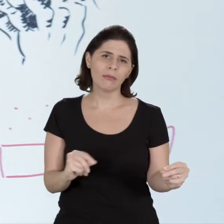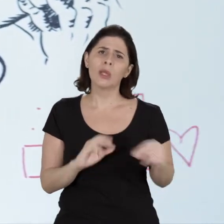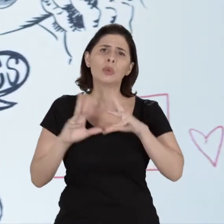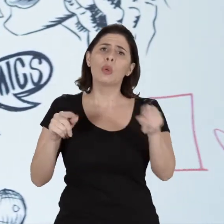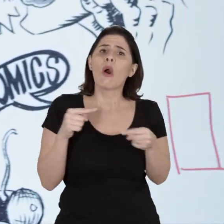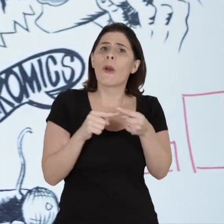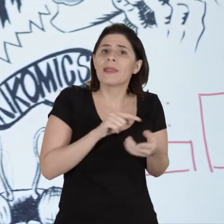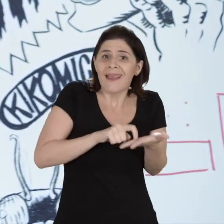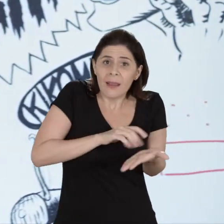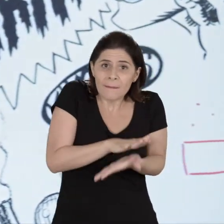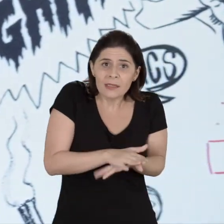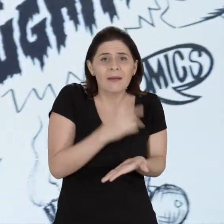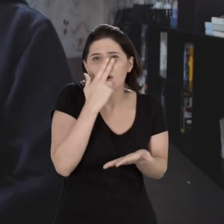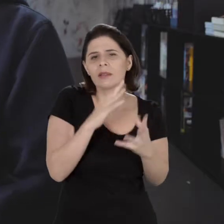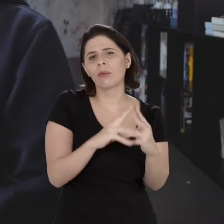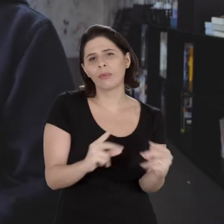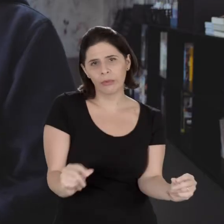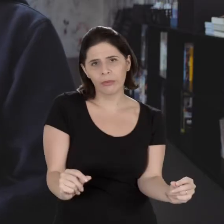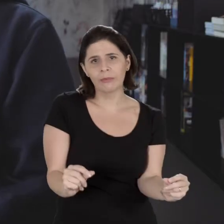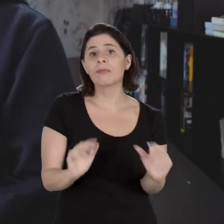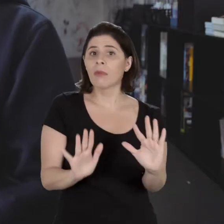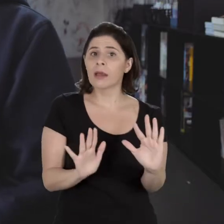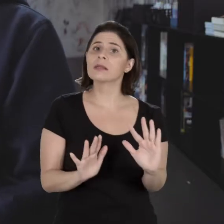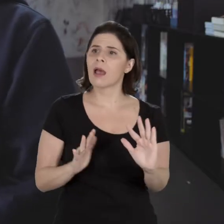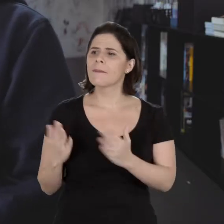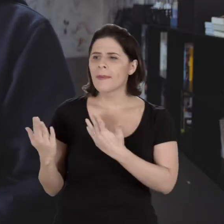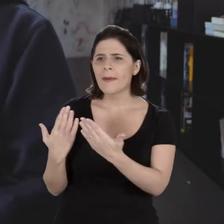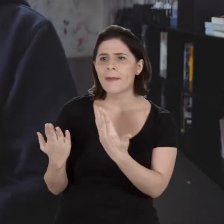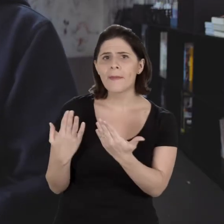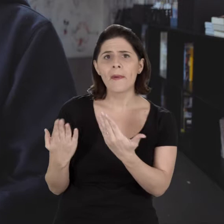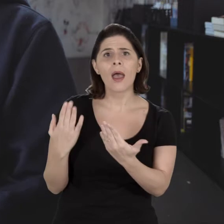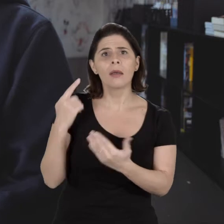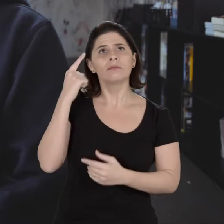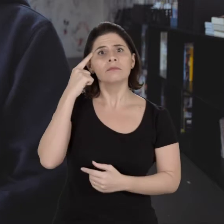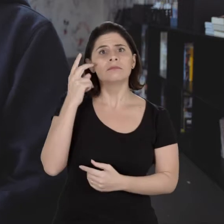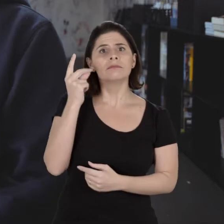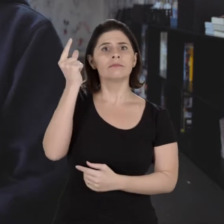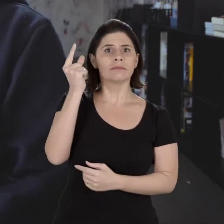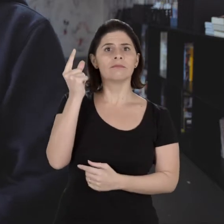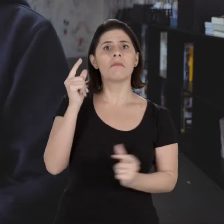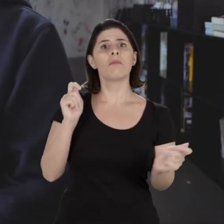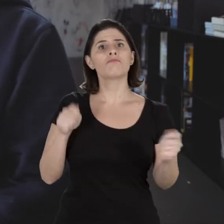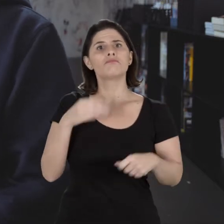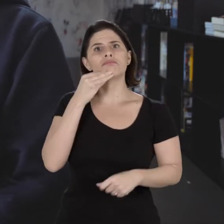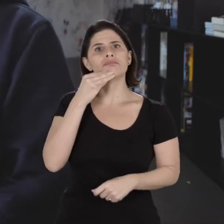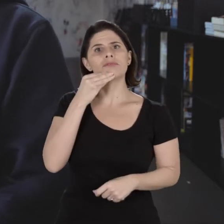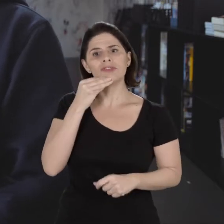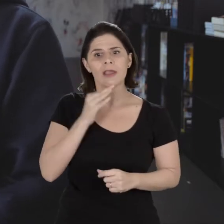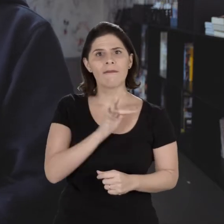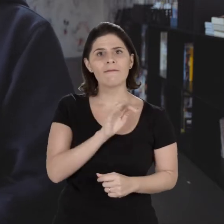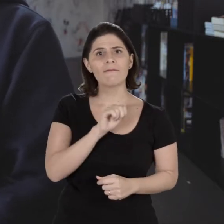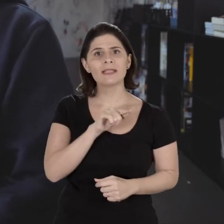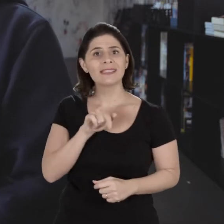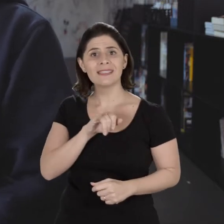parecia que estava já nas últimas. E aí, no meio dessas conversas, a gente começou a pensar que, eventualmente, aquela ideia de